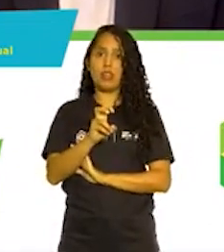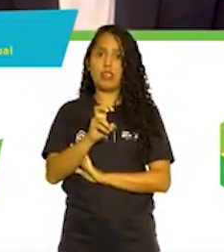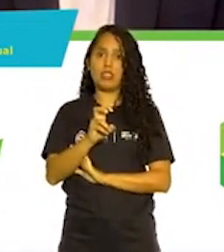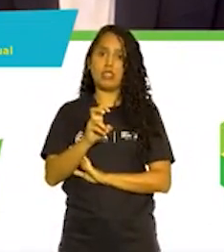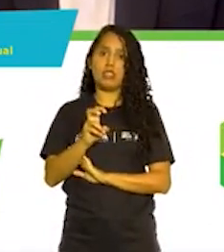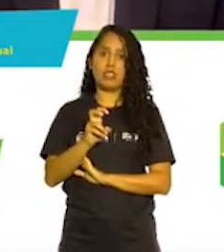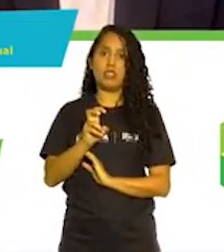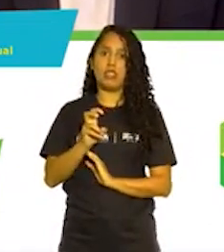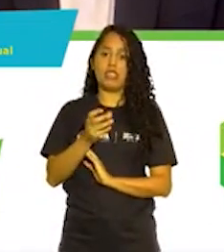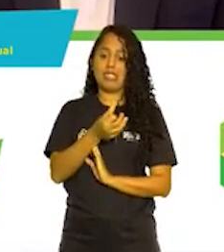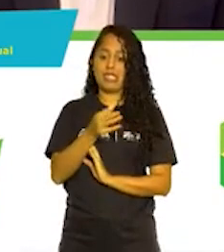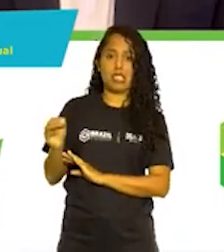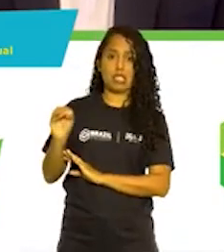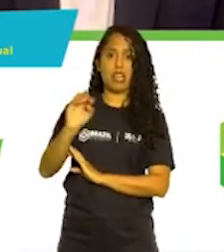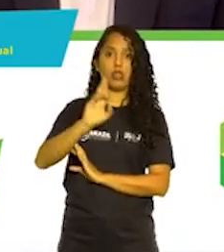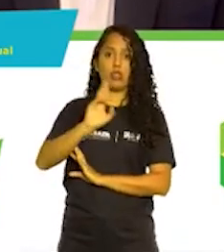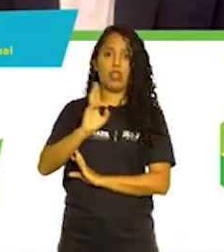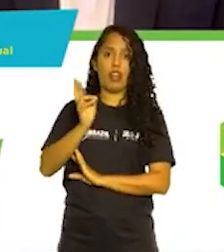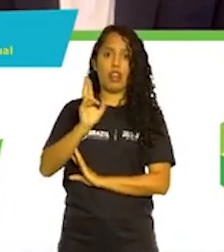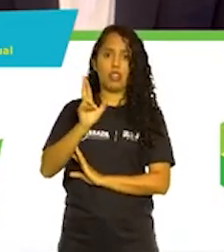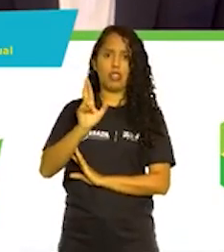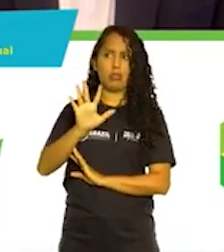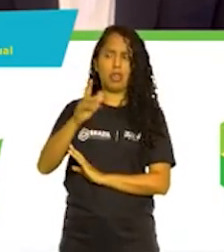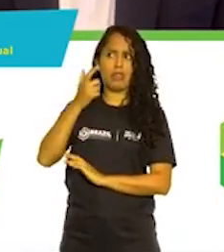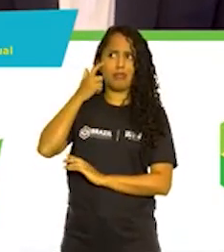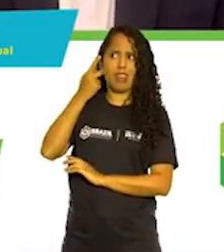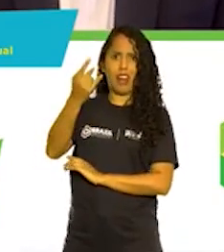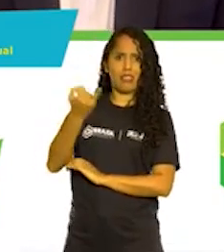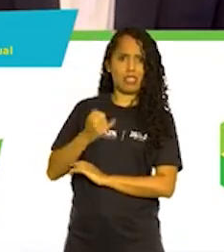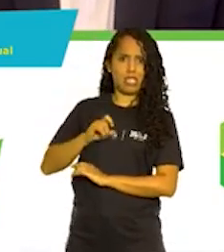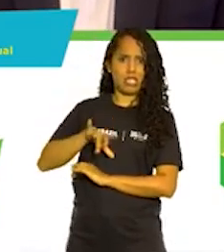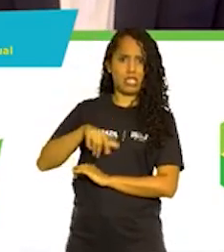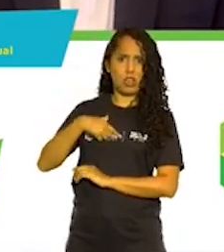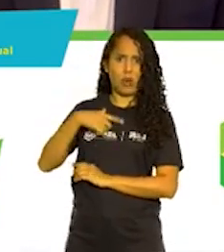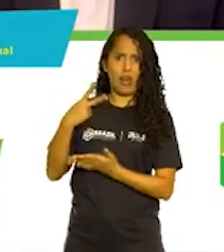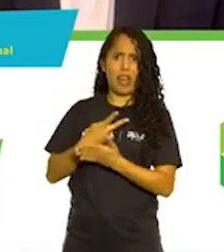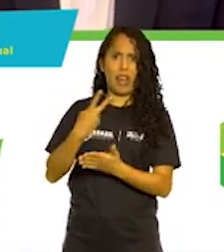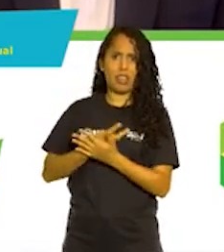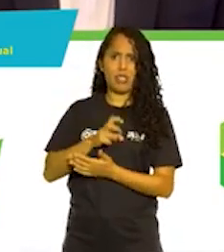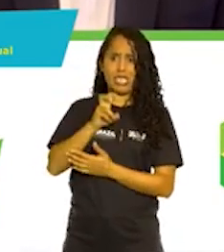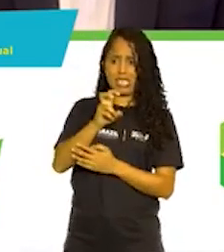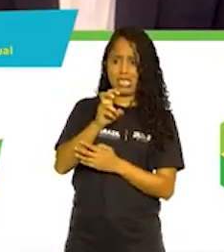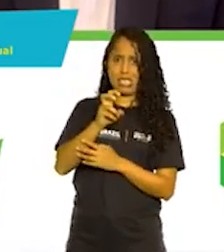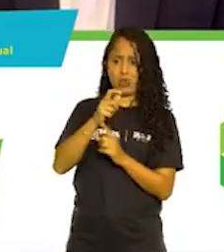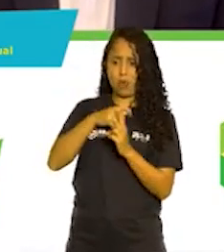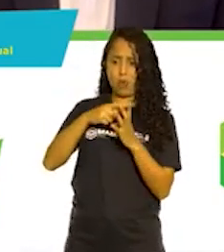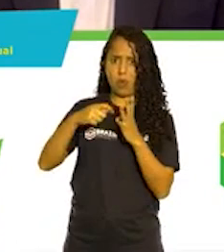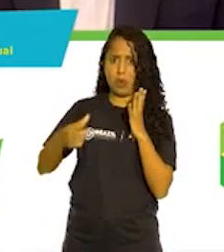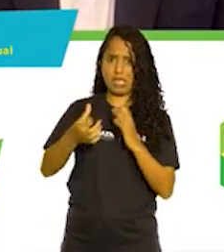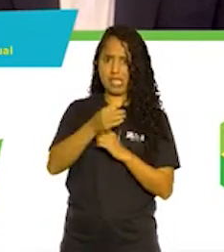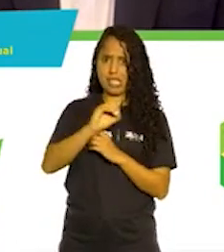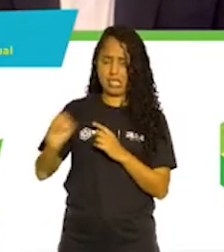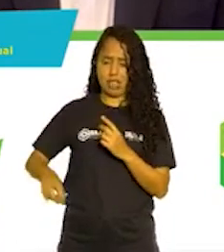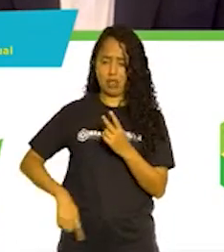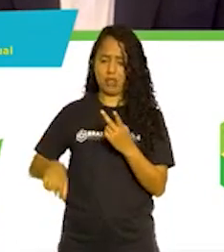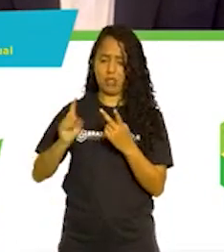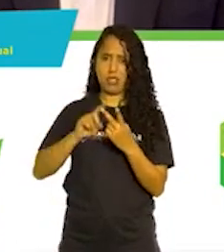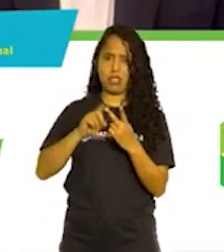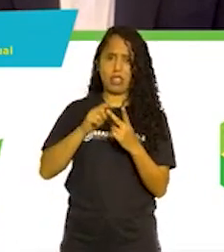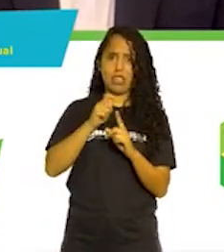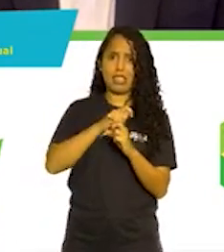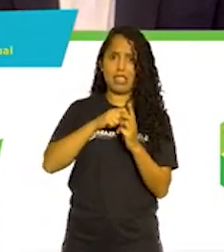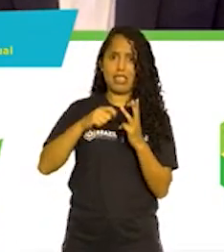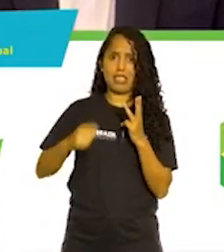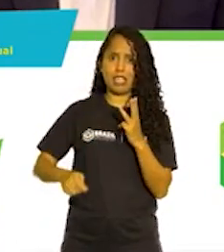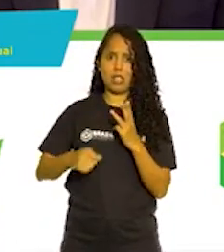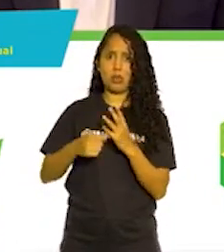se eu estou errada, porque na minha cabeça não entra. 5 meses R$600, 3 meses R$300, 3 meses nada,